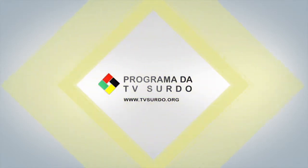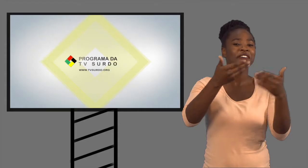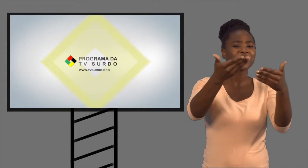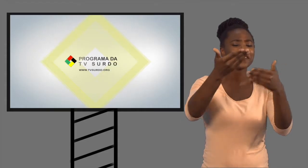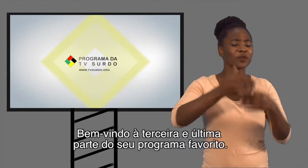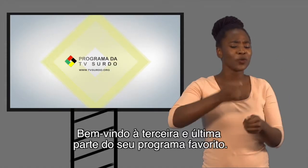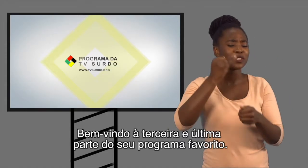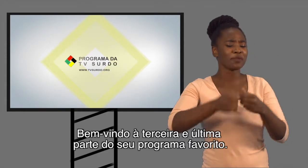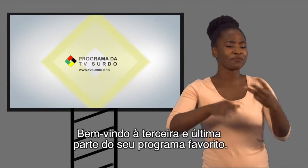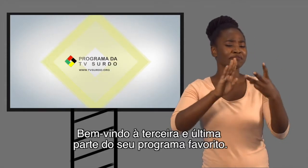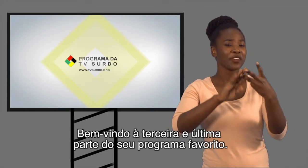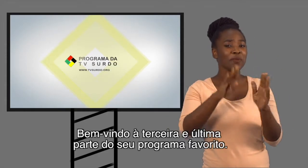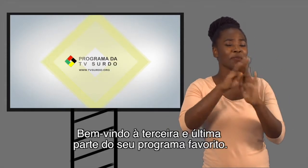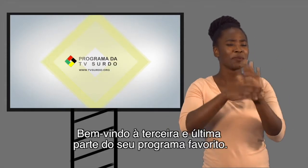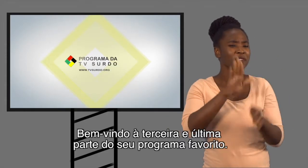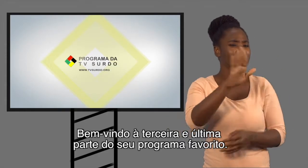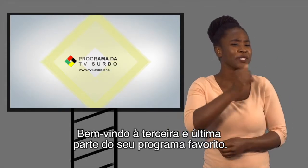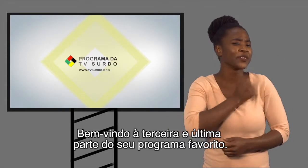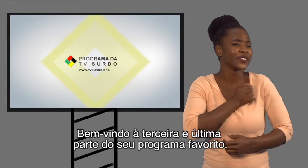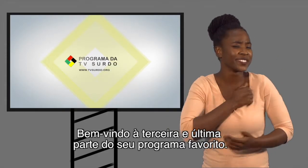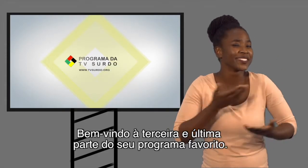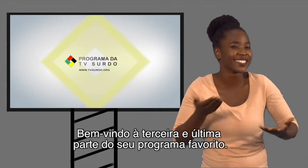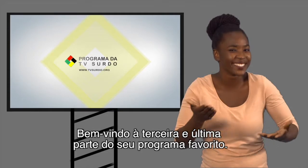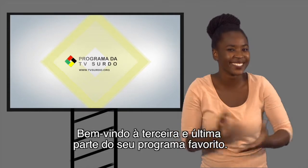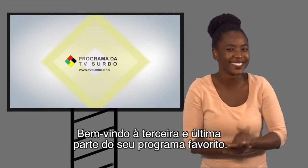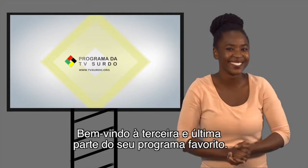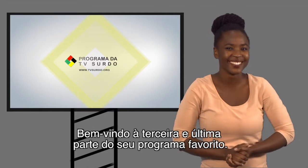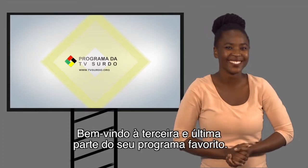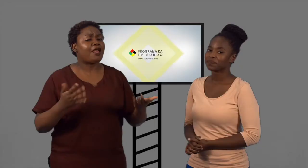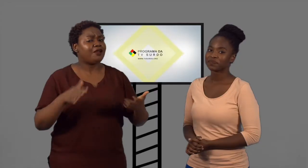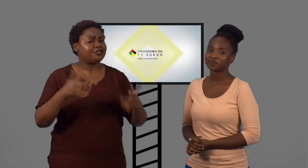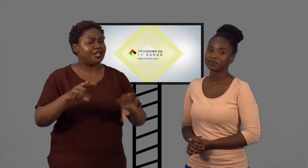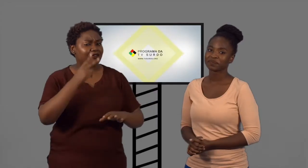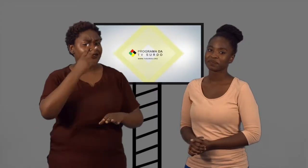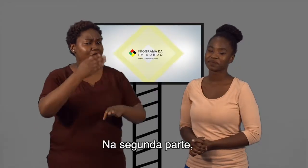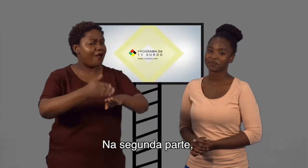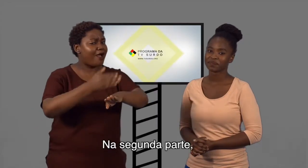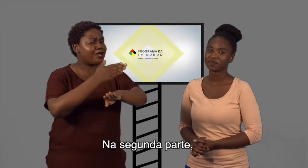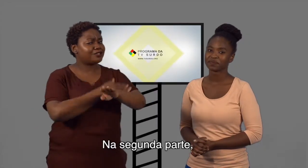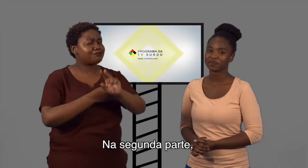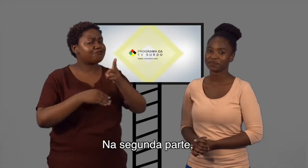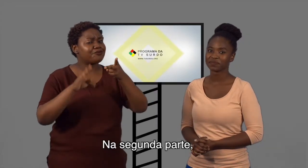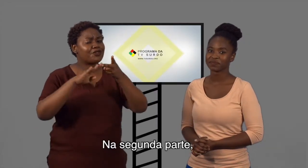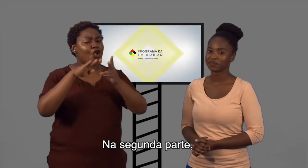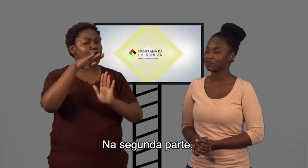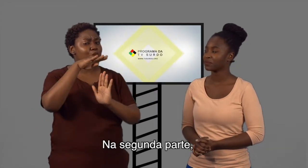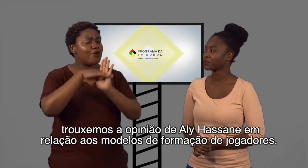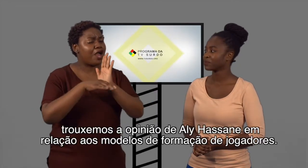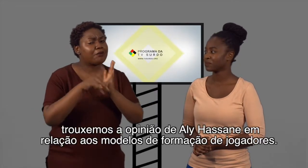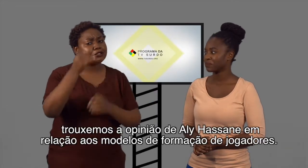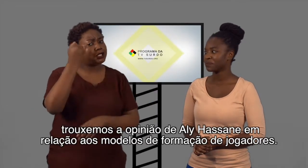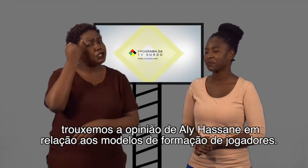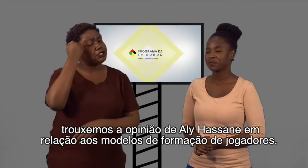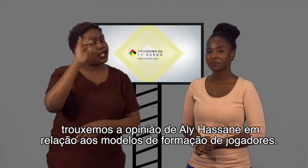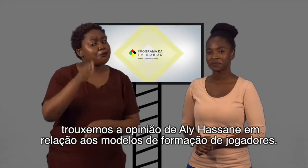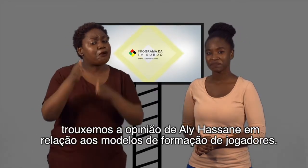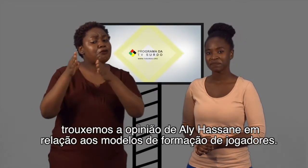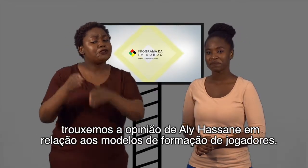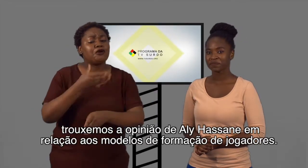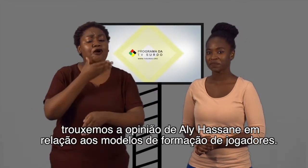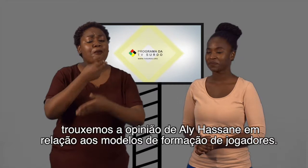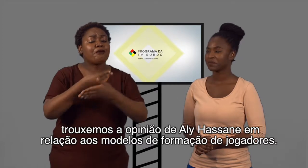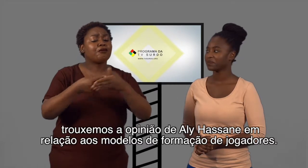Bem-vindo à terceira e última parte do seu programa favorito. Na segunda parte, trouxemos a